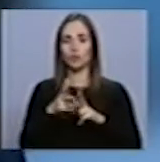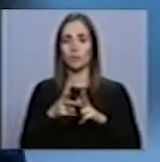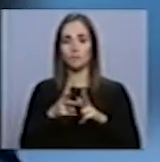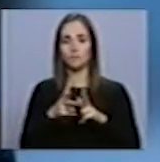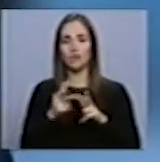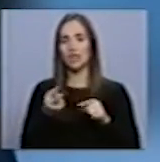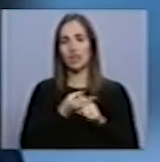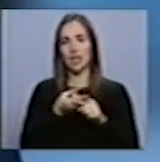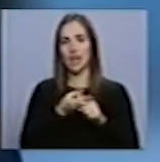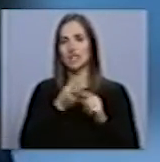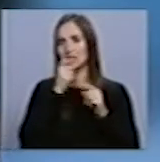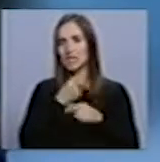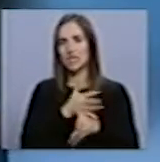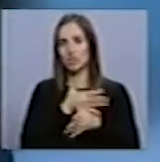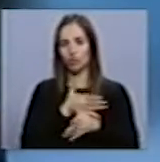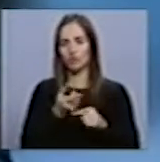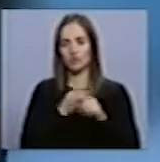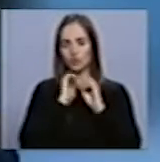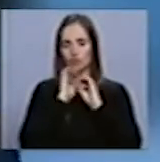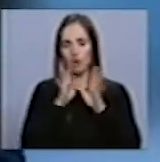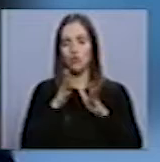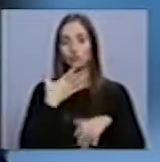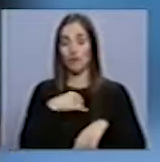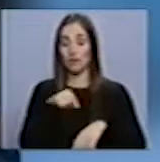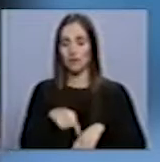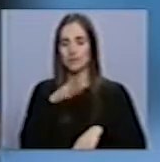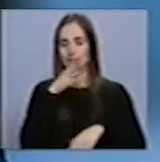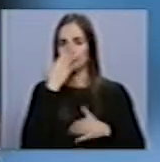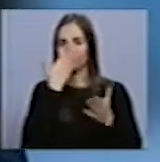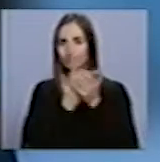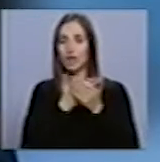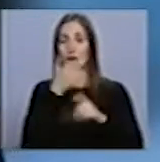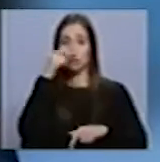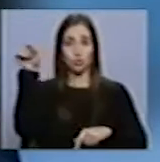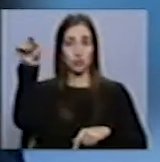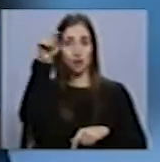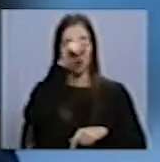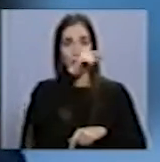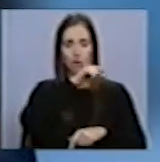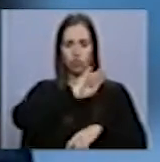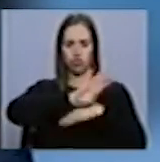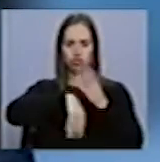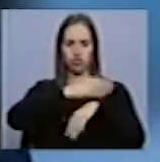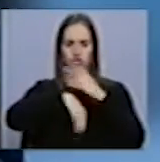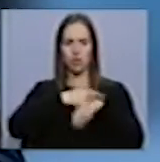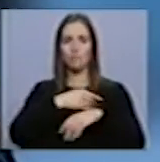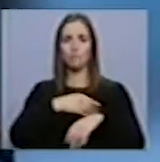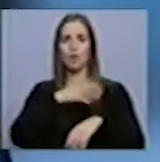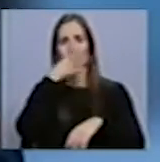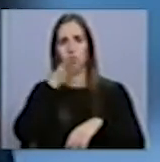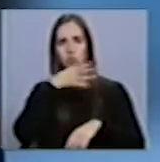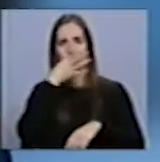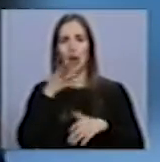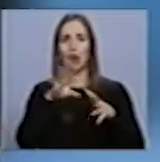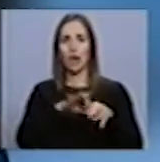interessada nos incêndios e quero dizer que frontalmente aquelas pessoas que andaram aí com trapalhadas e conversas a propósito da questão